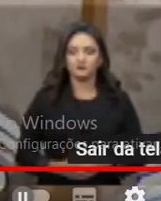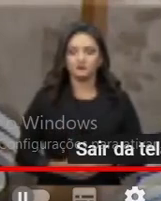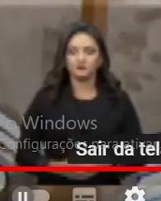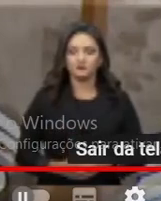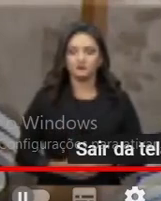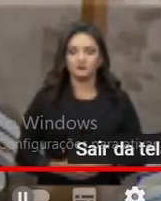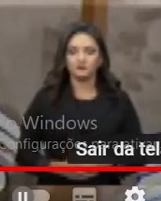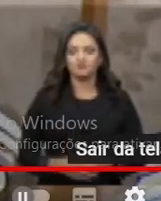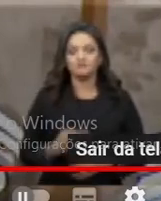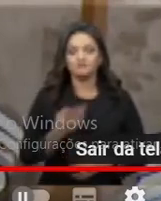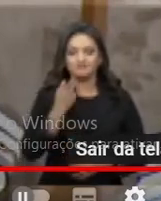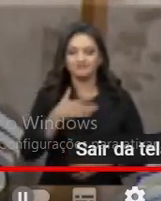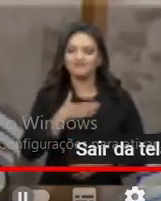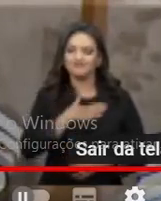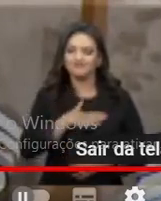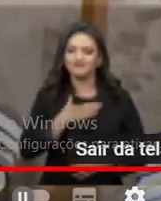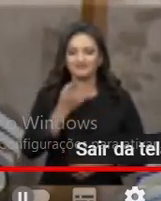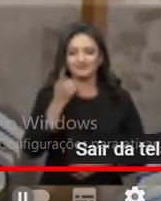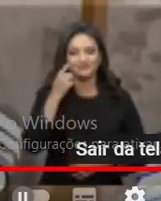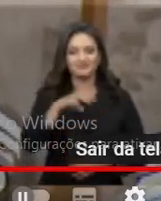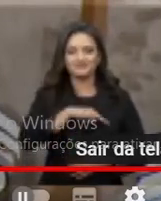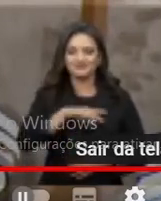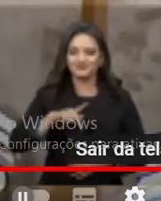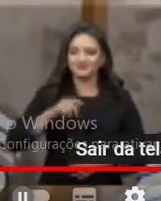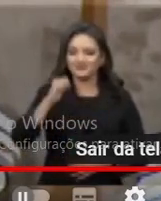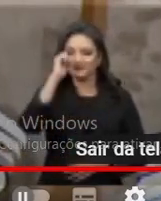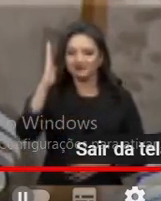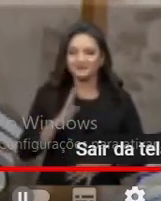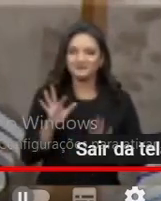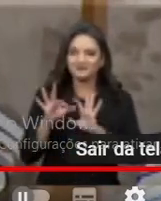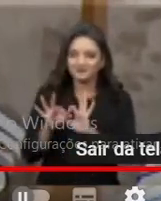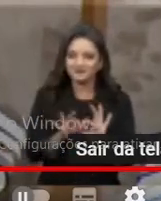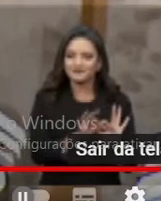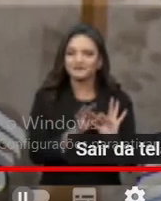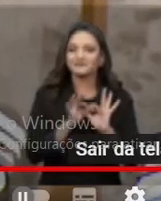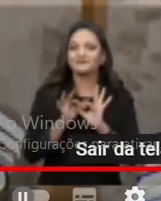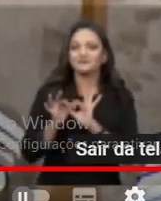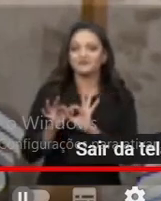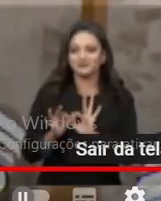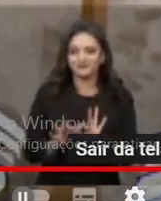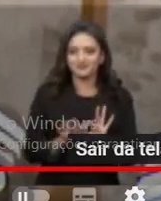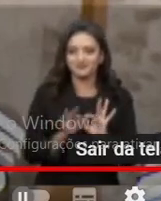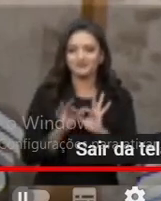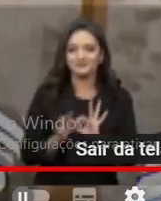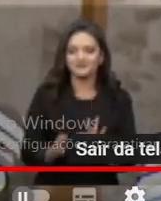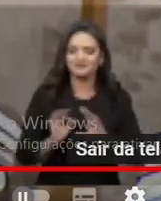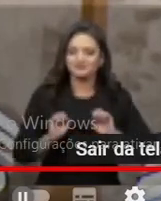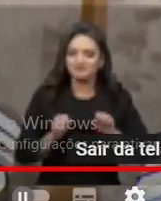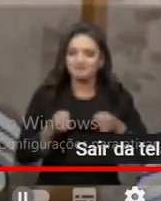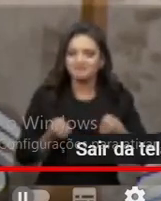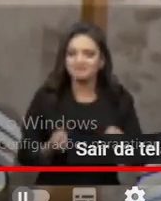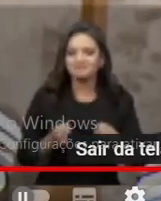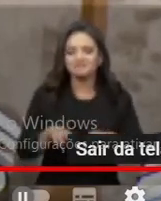registrando a satisfação de ver o Ministério Público Brasileiro aqui unido em derredor de suas maiores